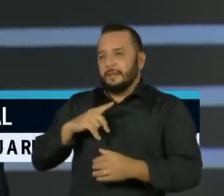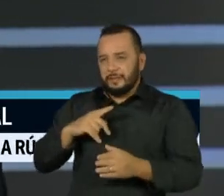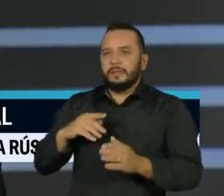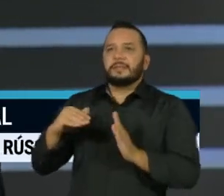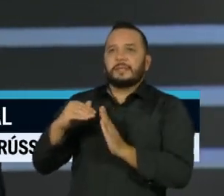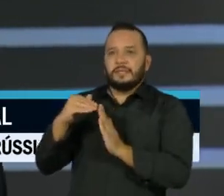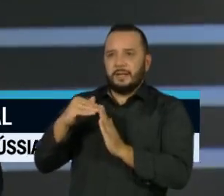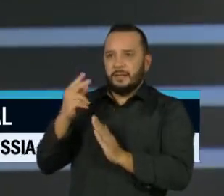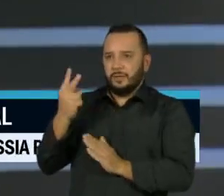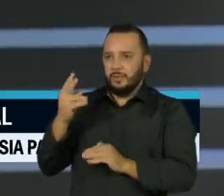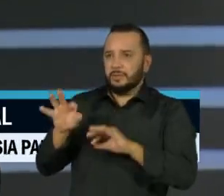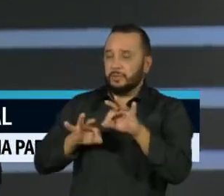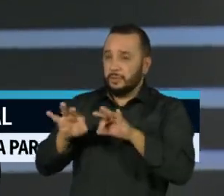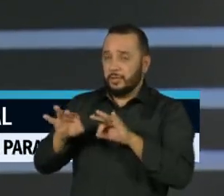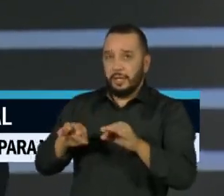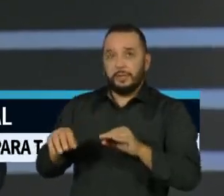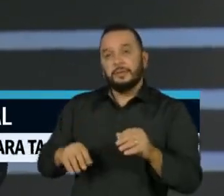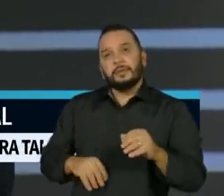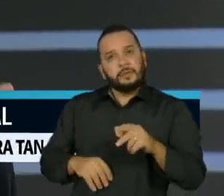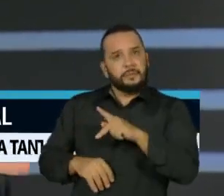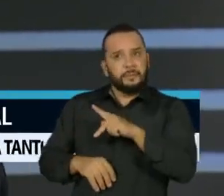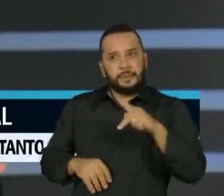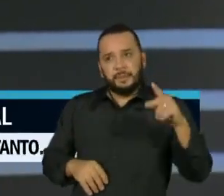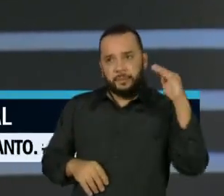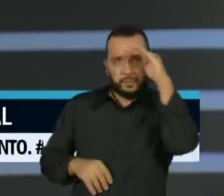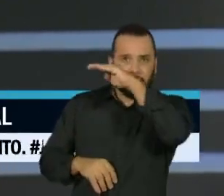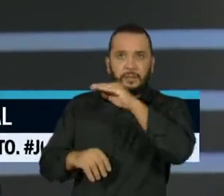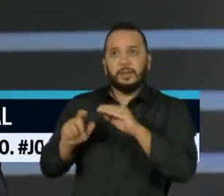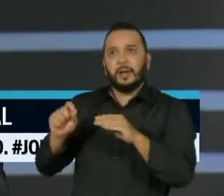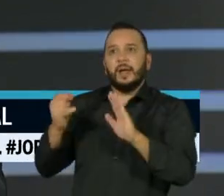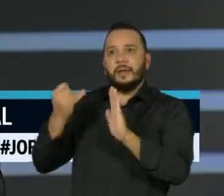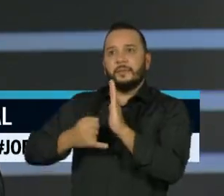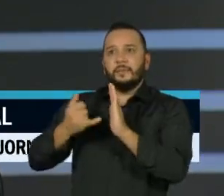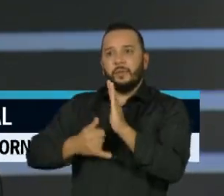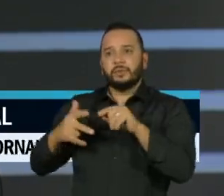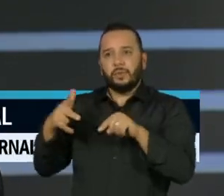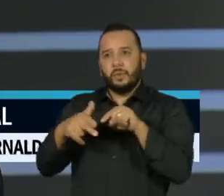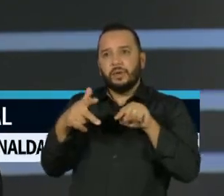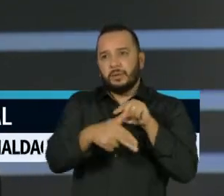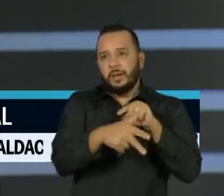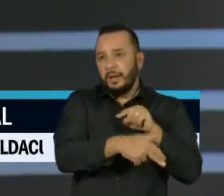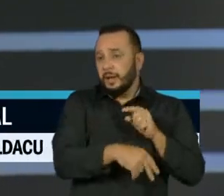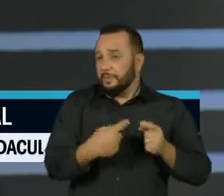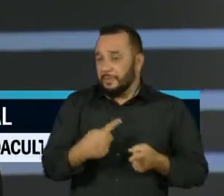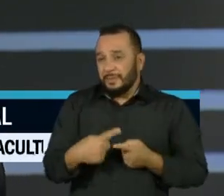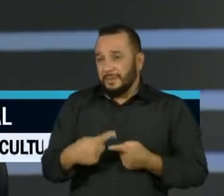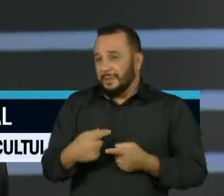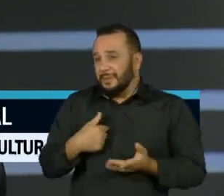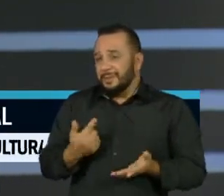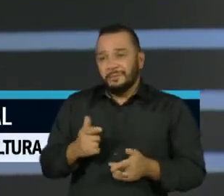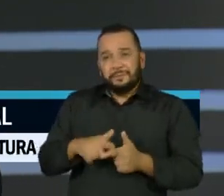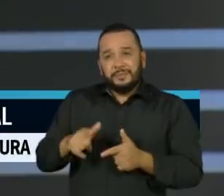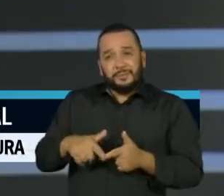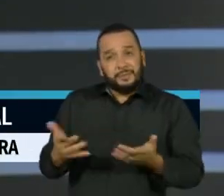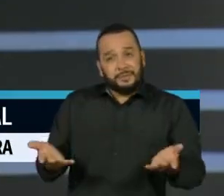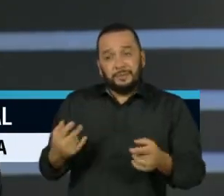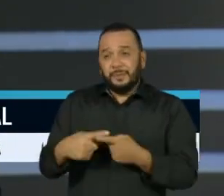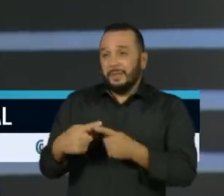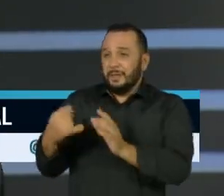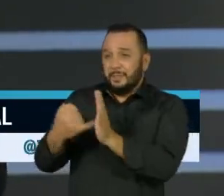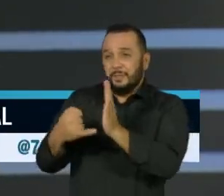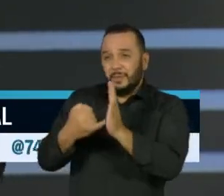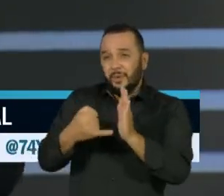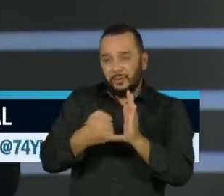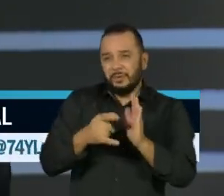o objetivo dele não precisa da República queria neste momento cortar imposto Qual o problema porque na prática um posto dos combustíveis é usado para um